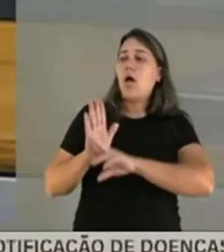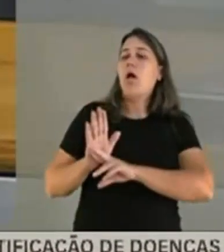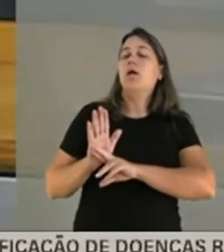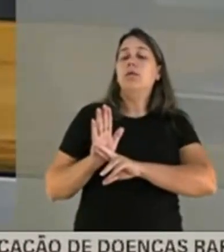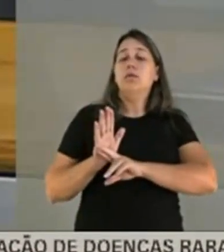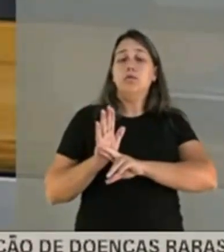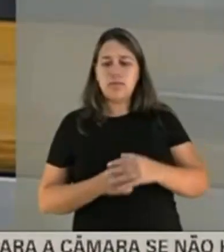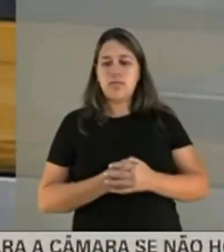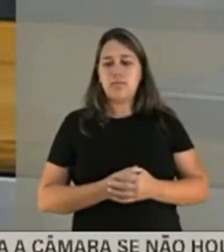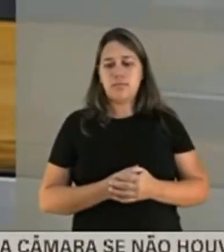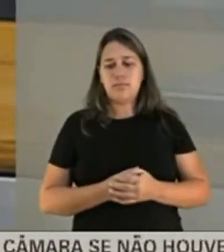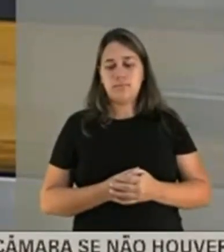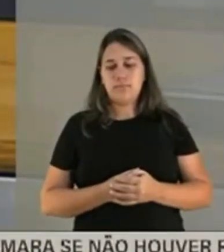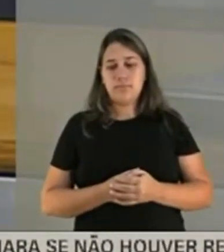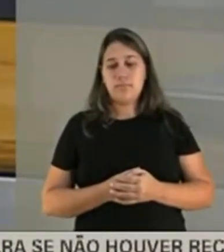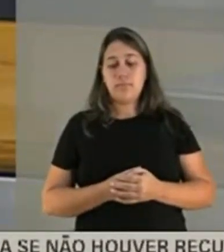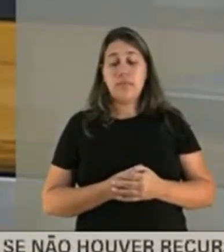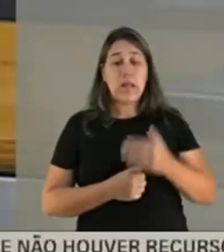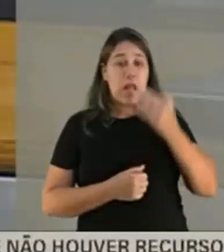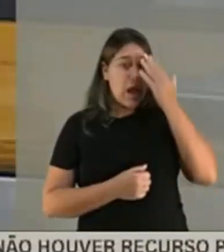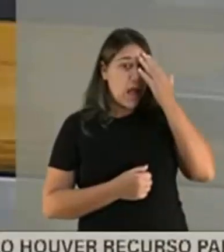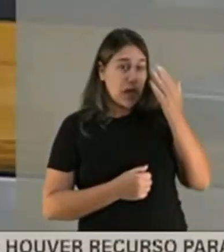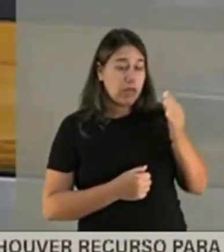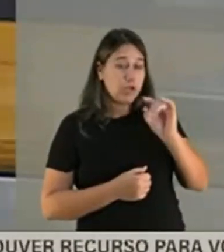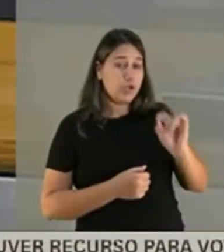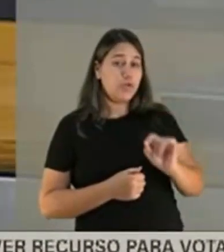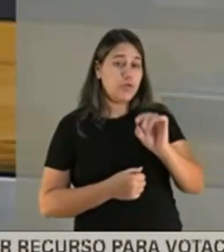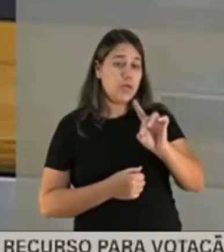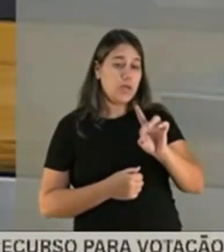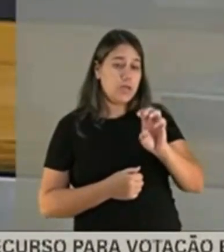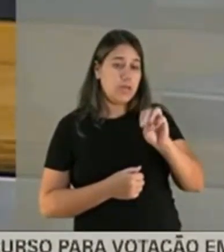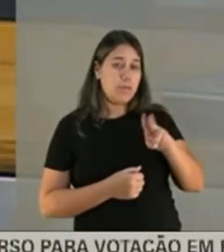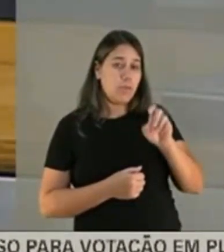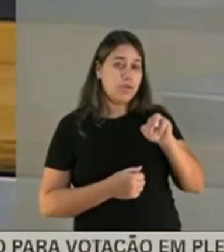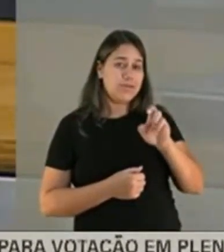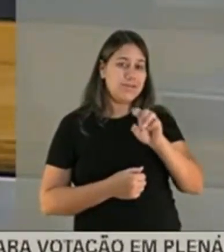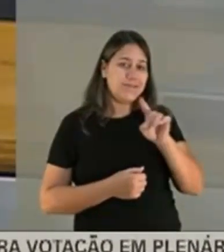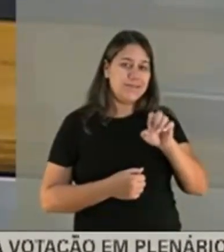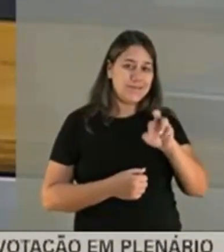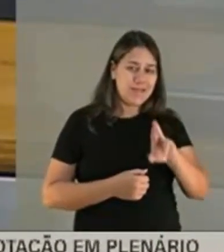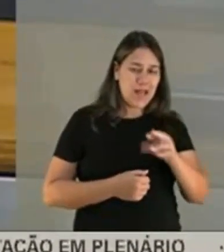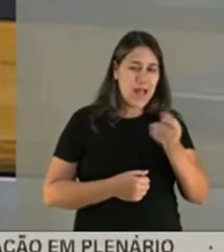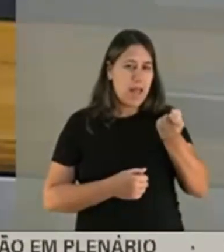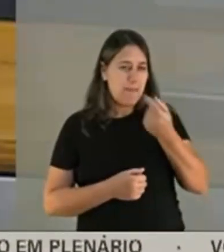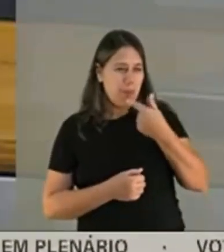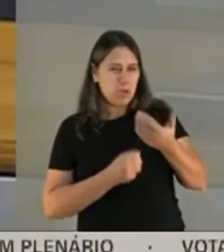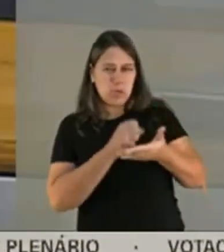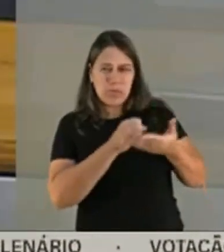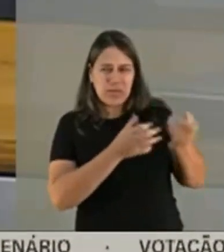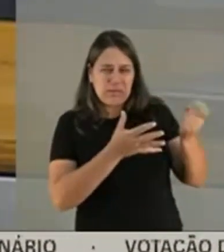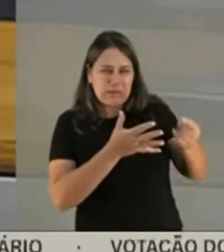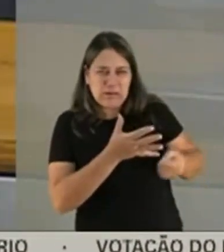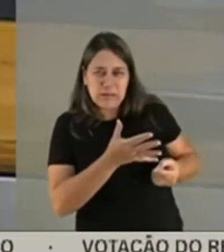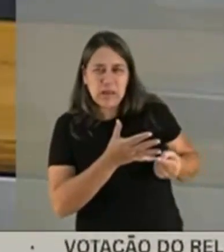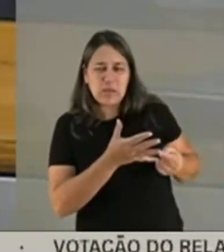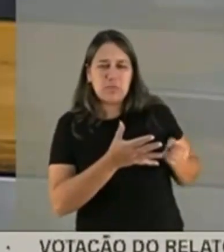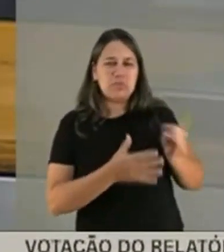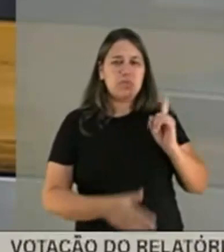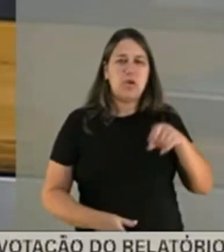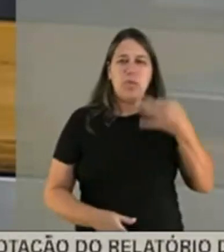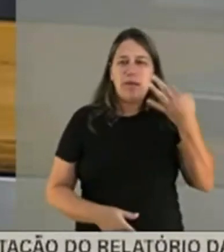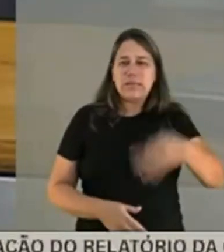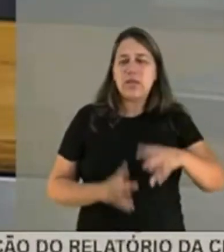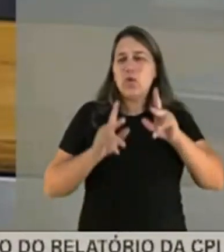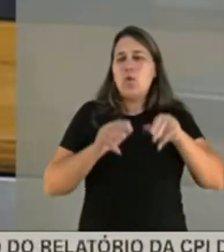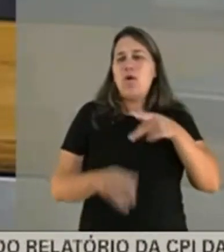países. Eu acredito que demonizar medicamentos com base em critérios tão inadequados como a gente está